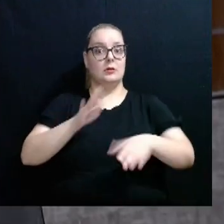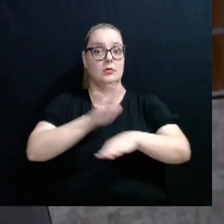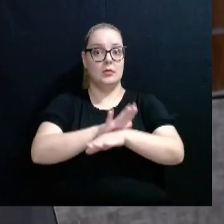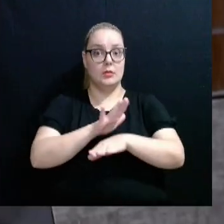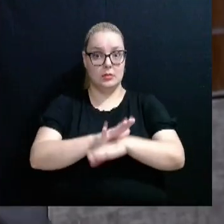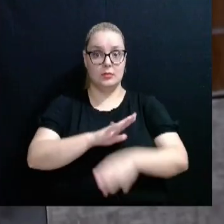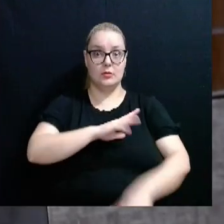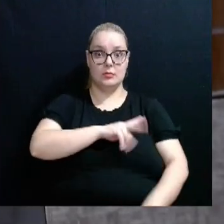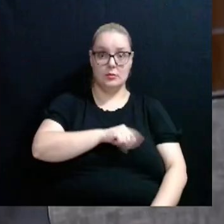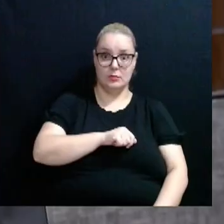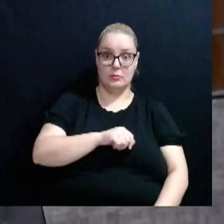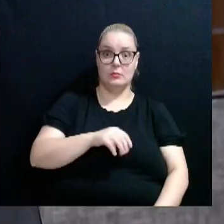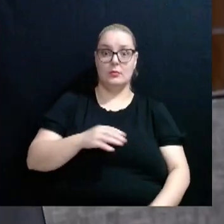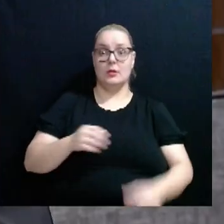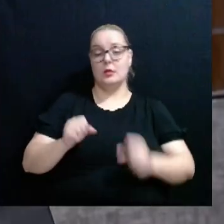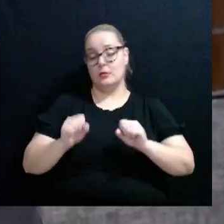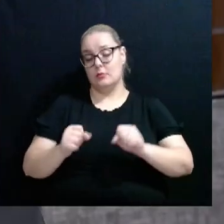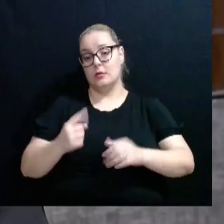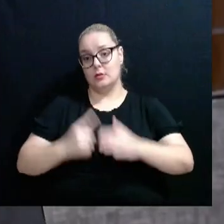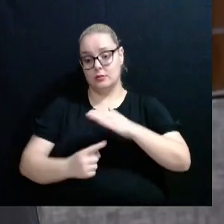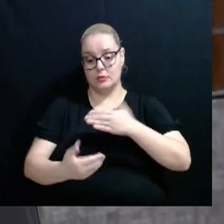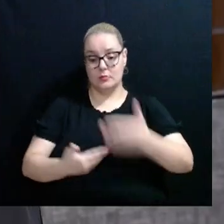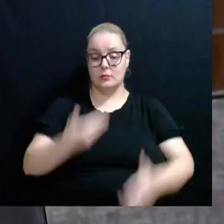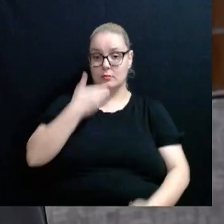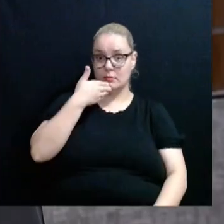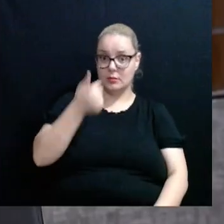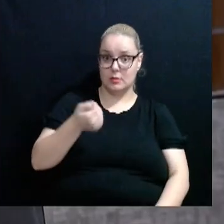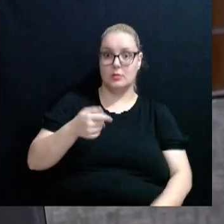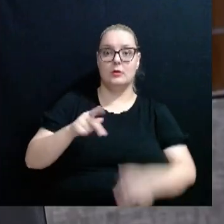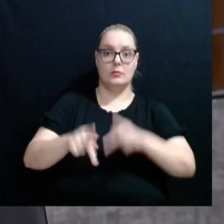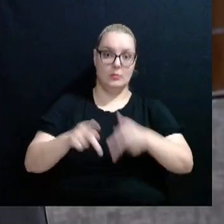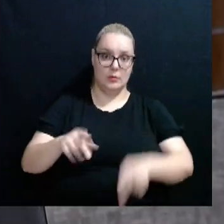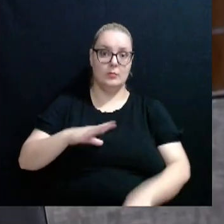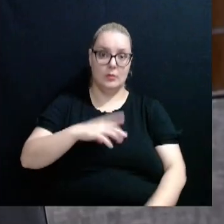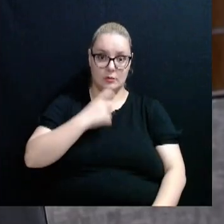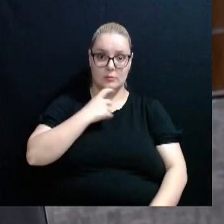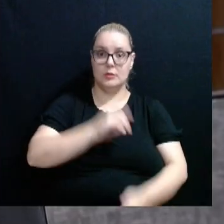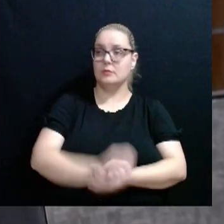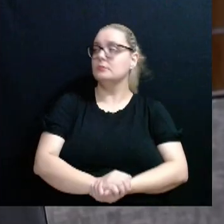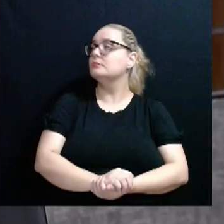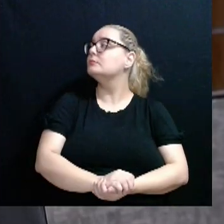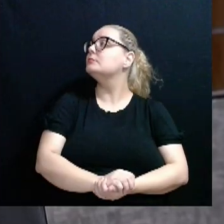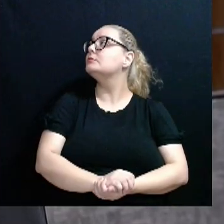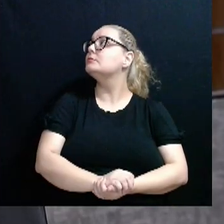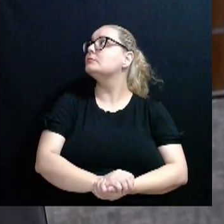para que o SAMU preste um serviço melhor à população da cidade de Campinas.